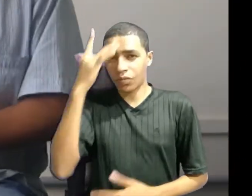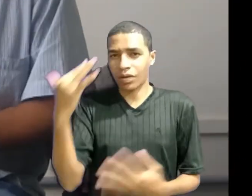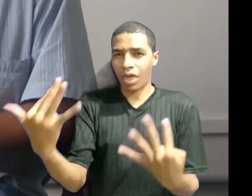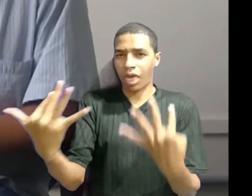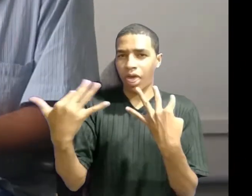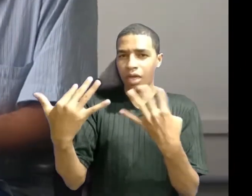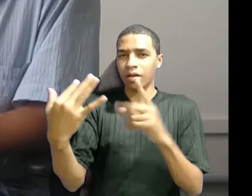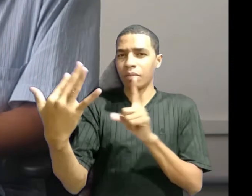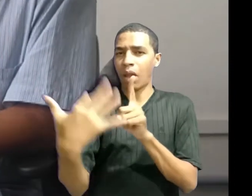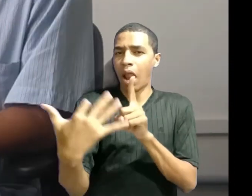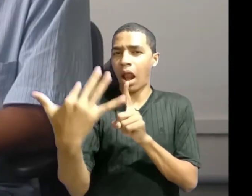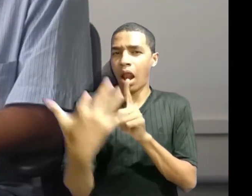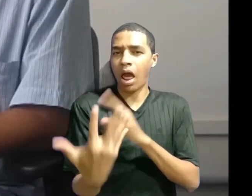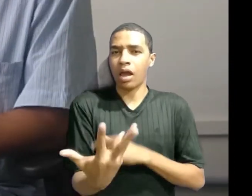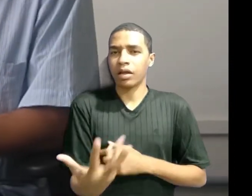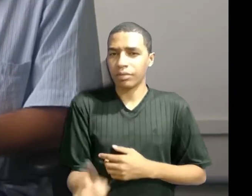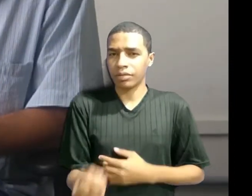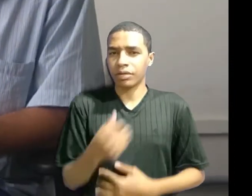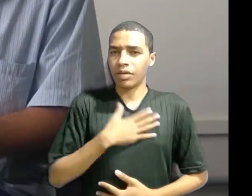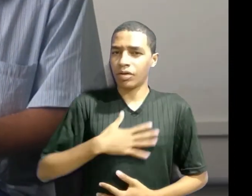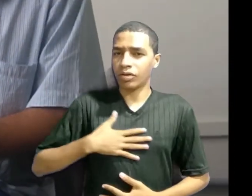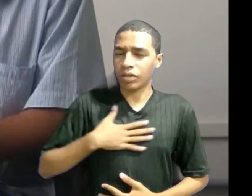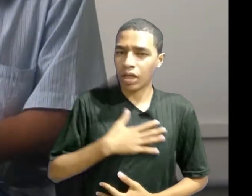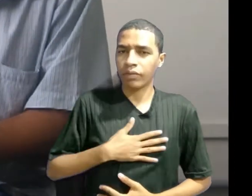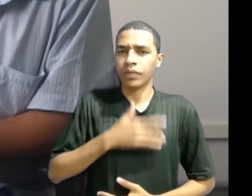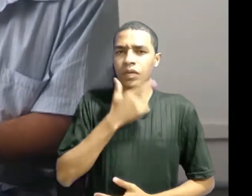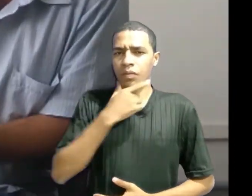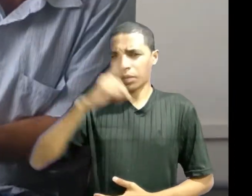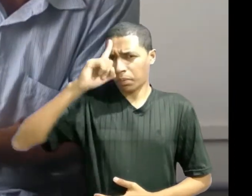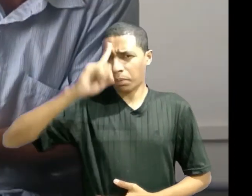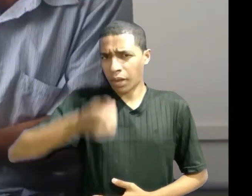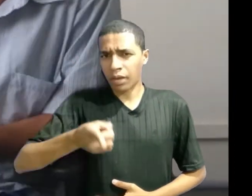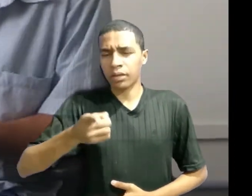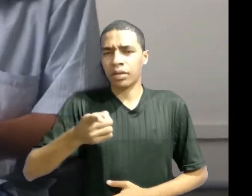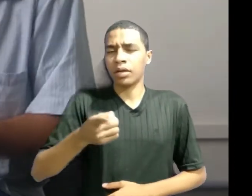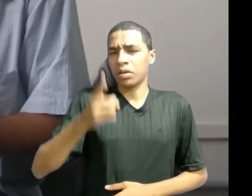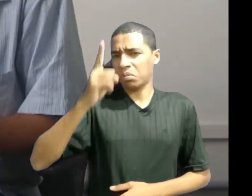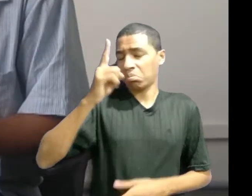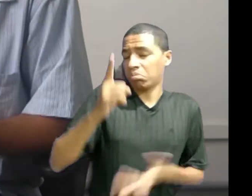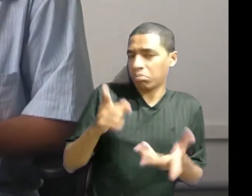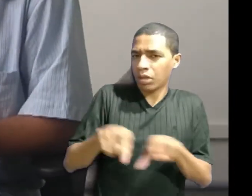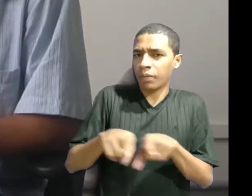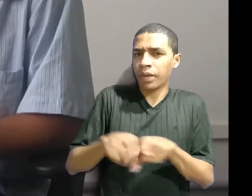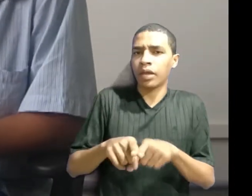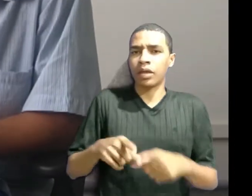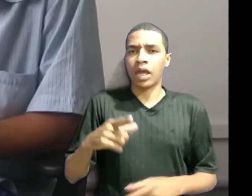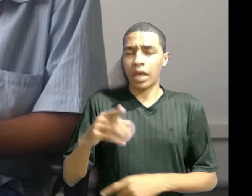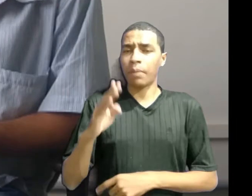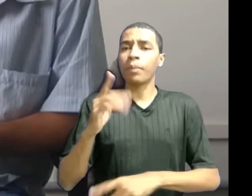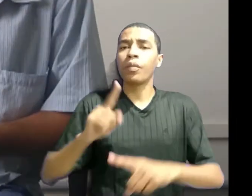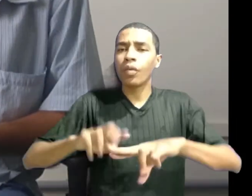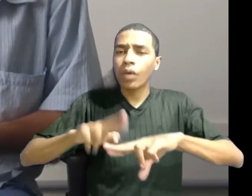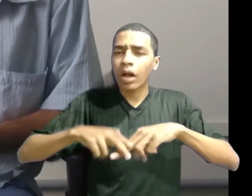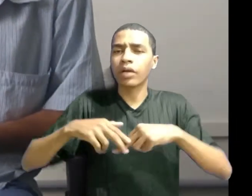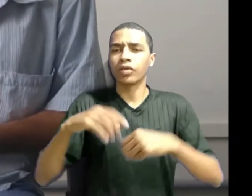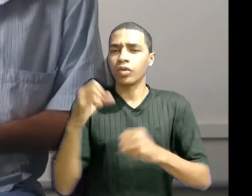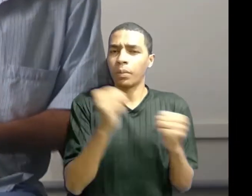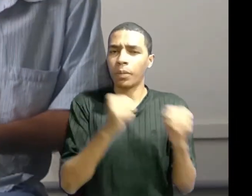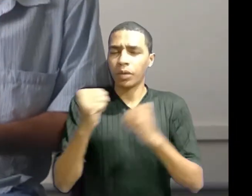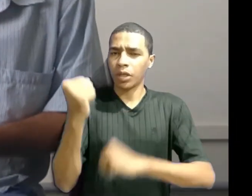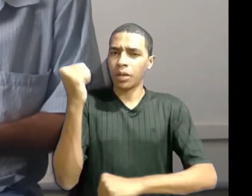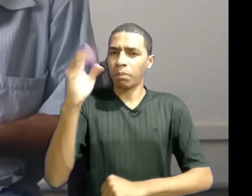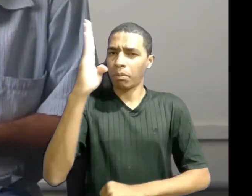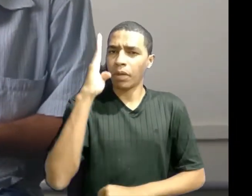o seu poder absoluto, ele manda e desmanda, né? Podendo trazer injustiças para os súditos, né? Aqueles que